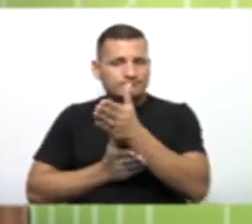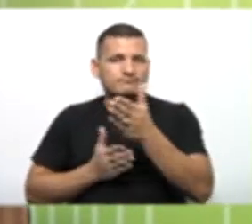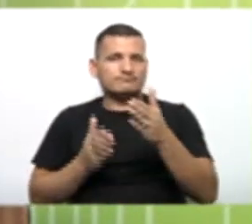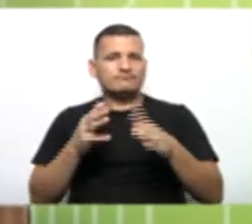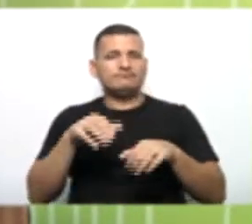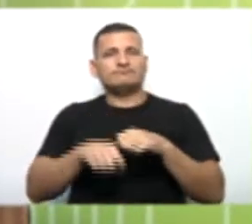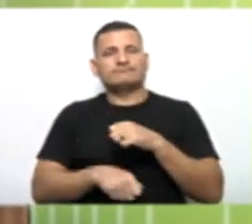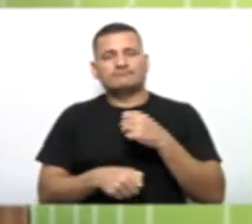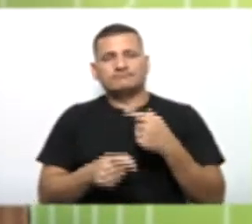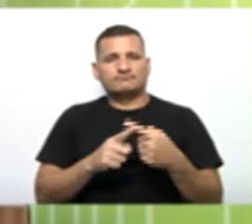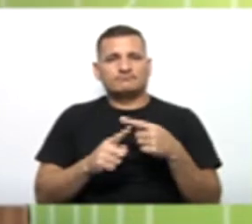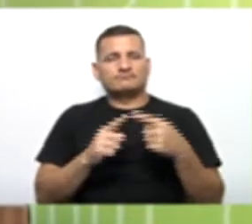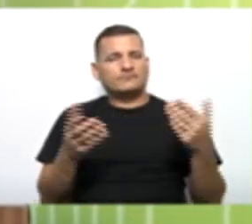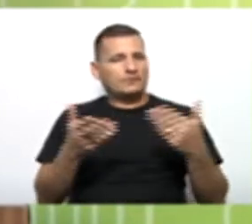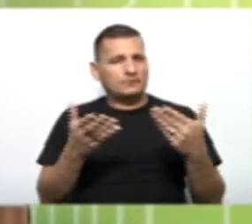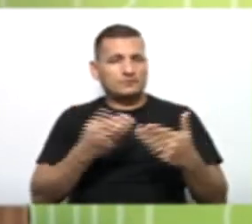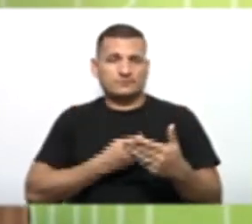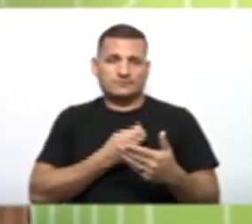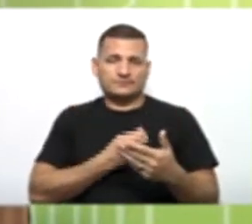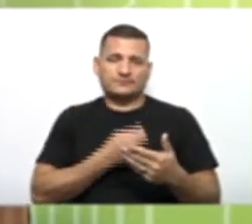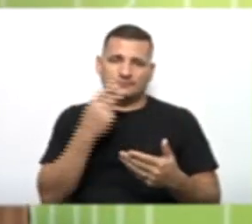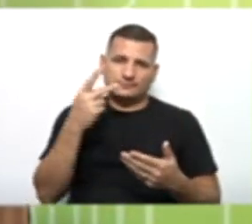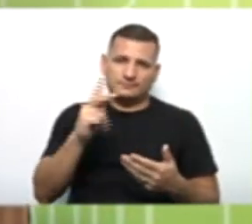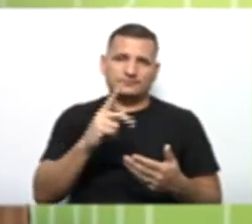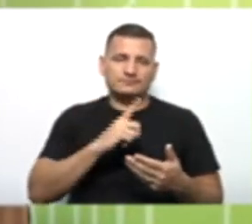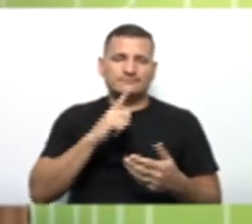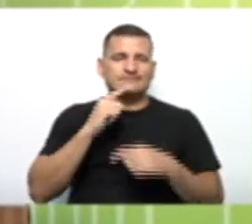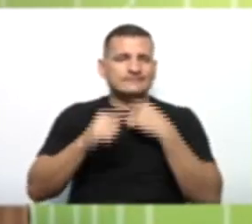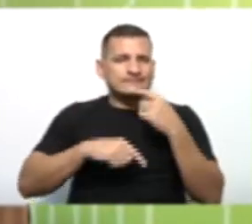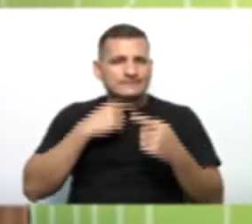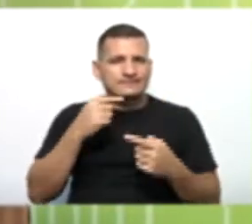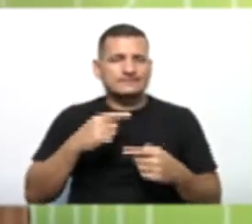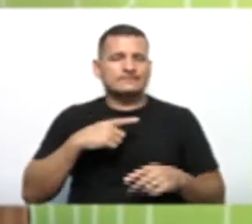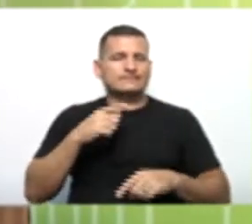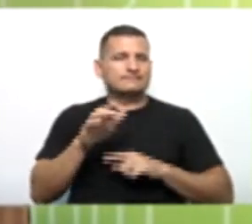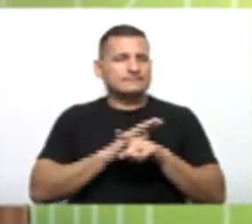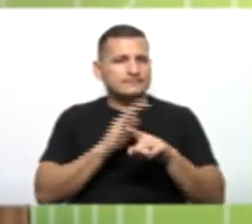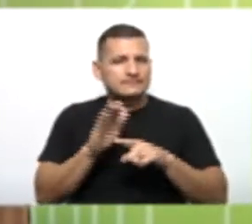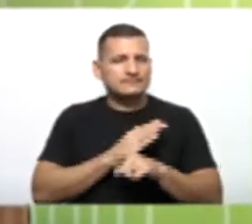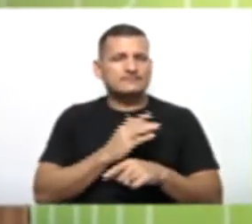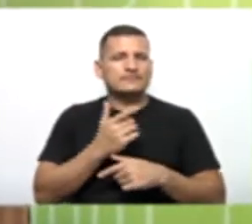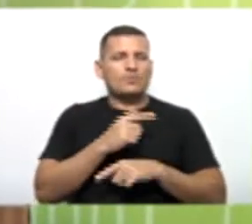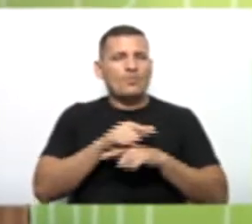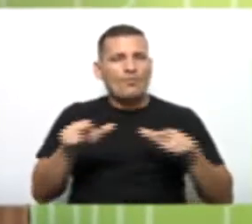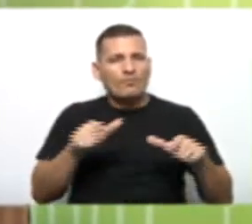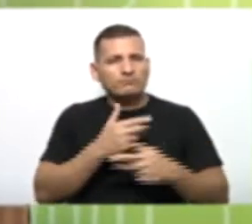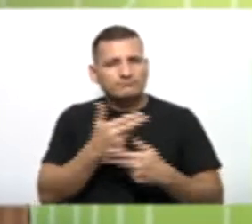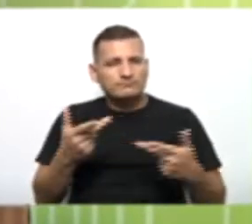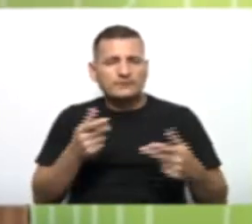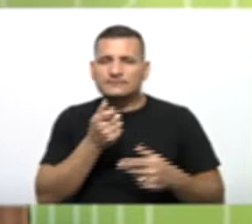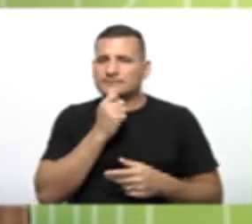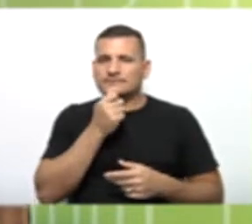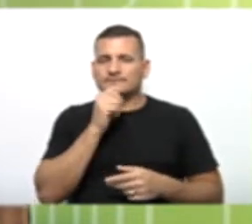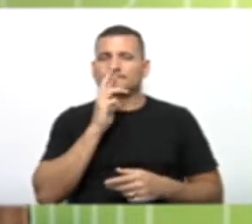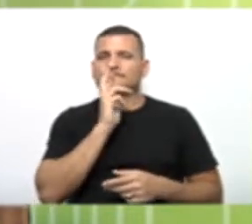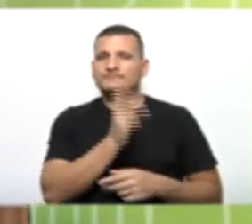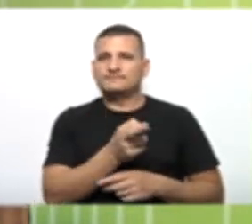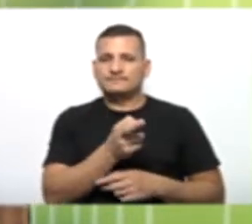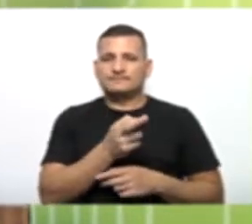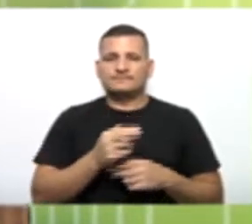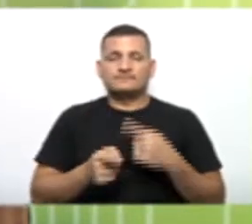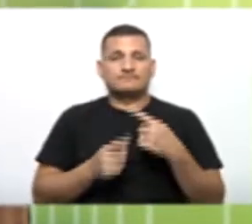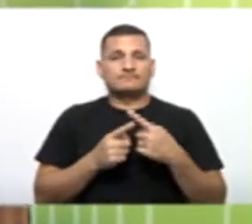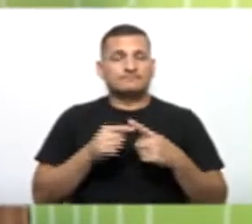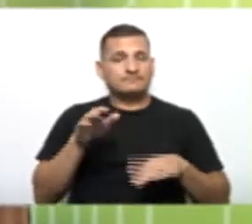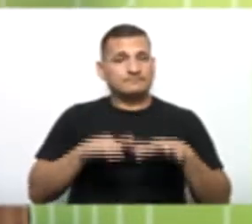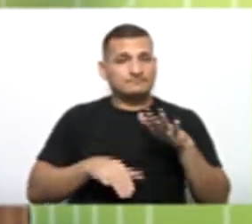da vida de vocês não existem muitas dúvidas muitas perguntas muitas lacunas que ainda não foram respondidas né porque